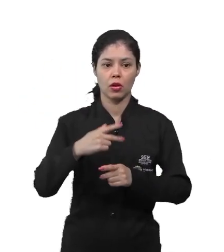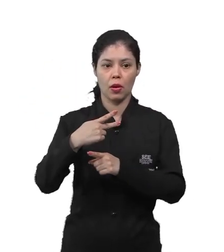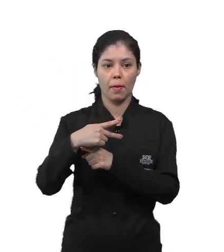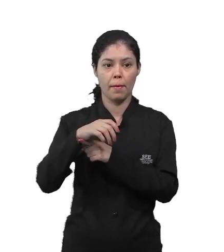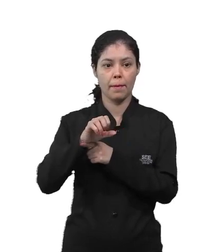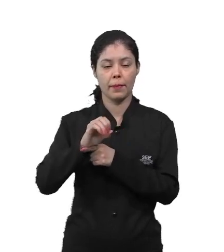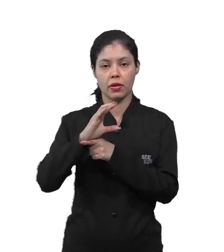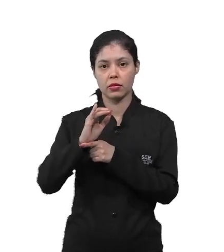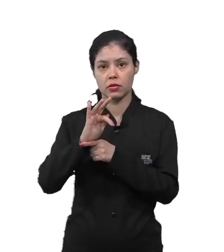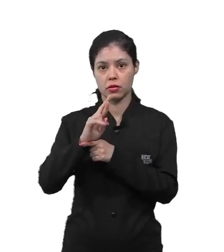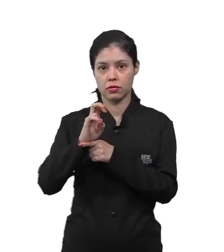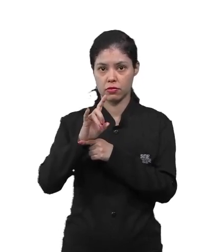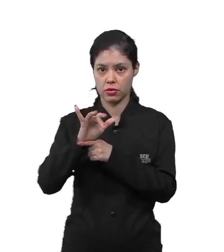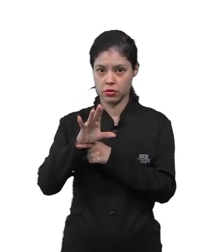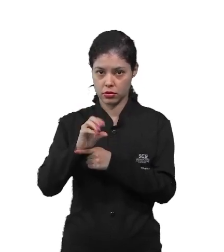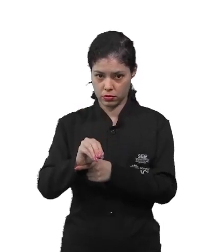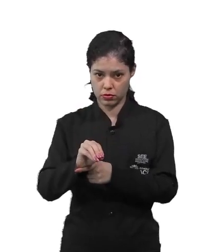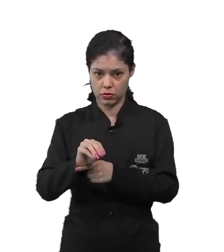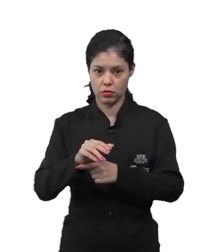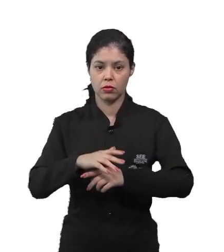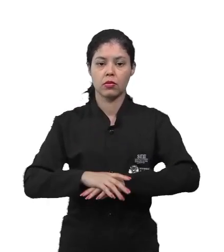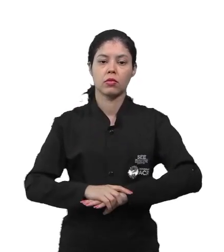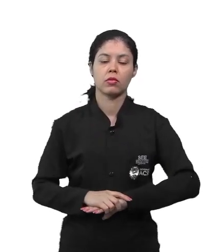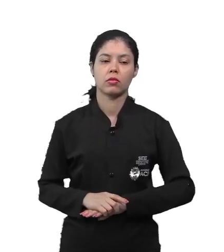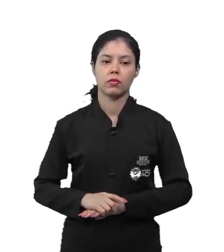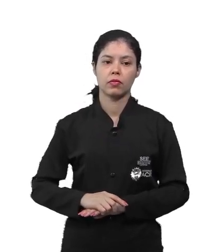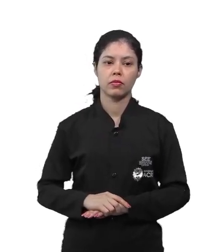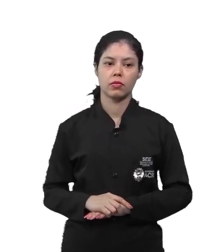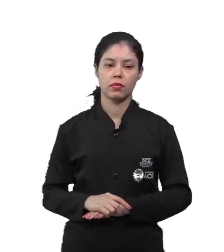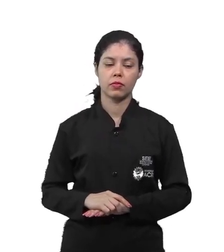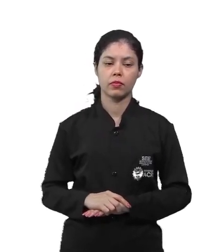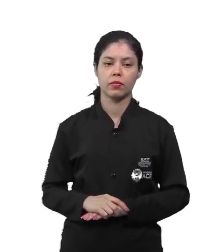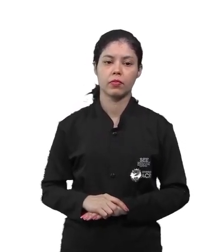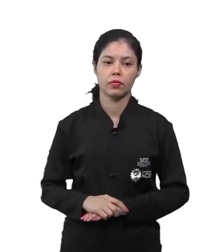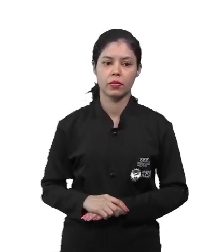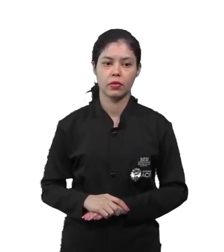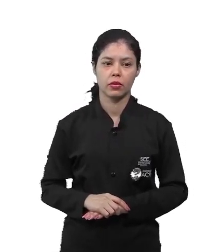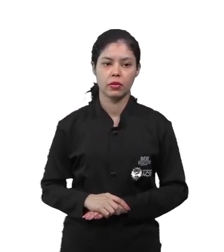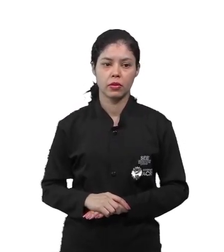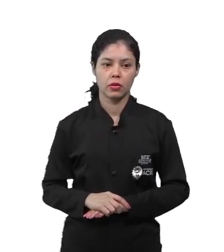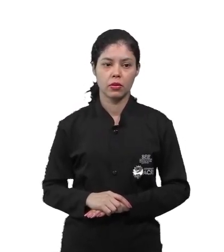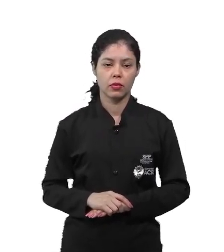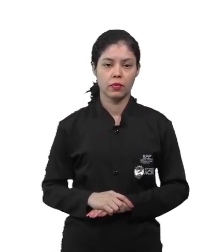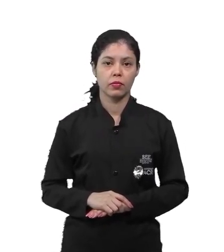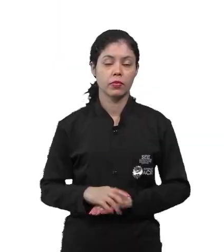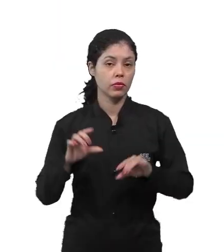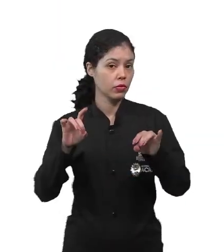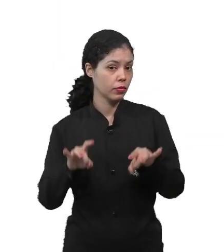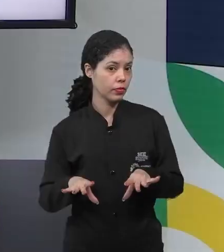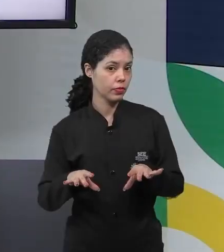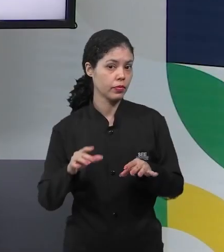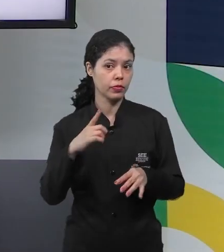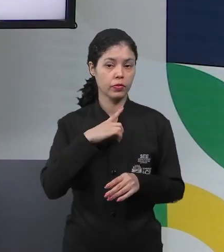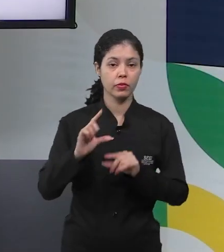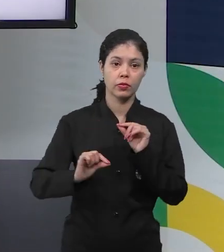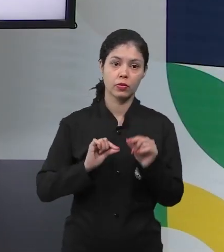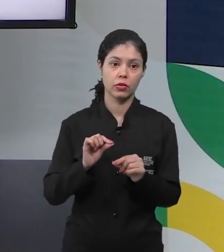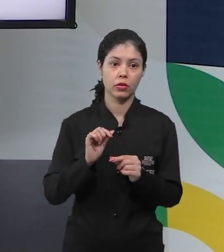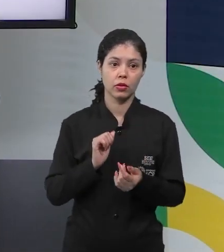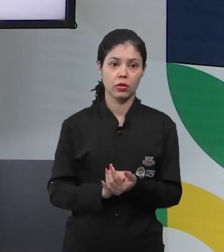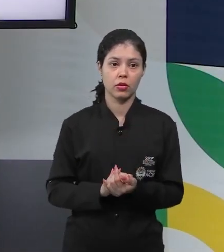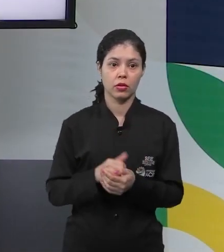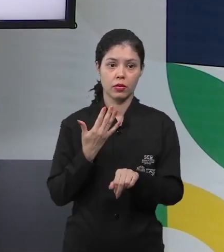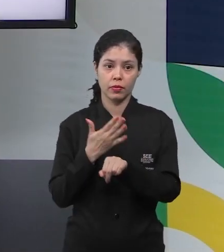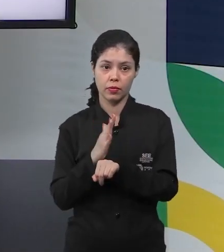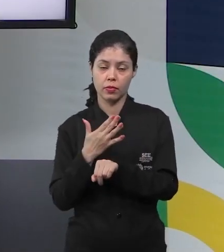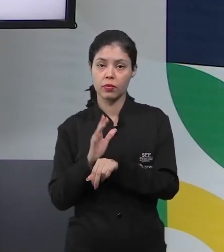culturas e civilizações em prol do pacifismo. E por último, nós temos aí